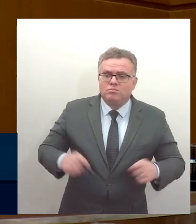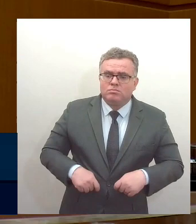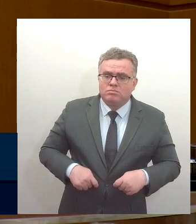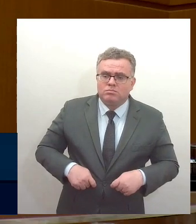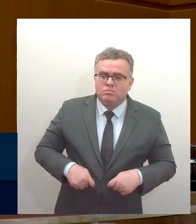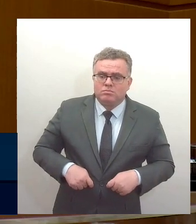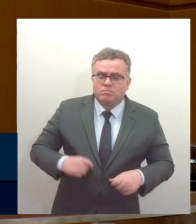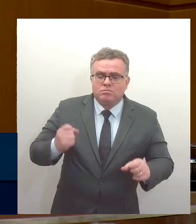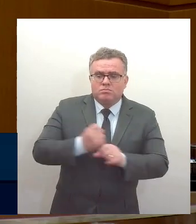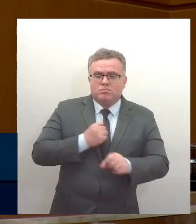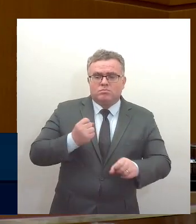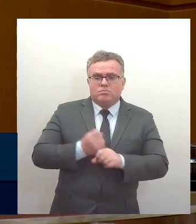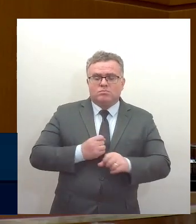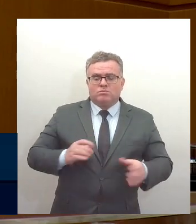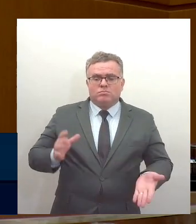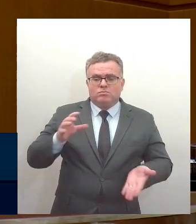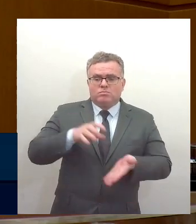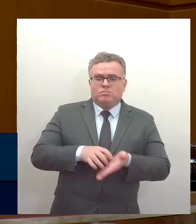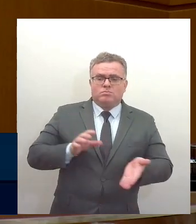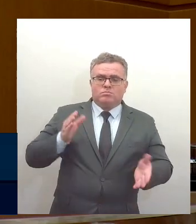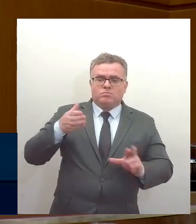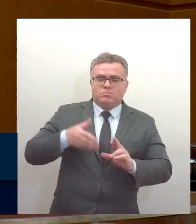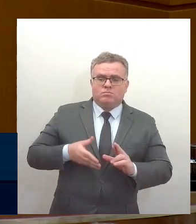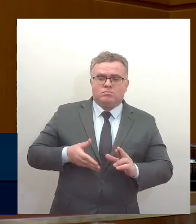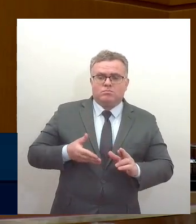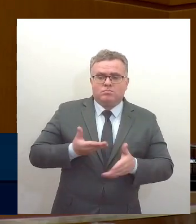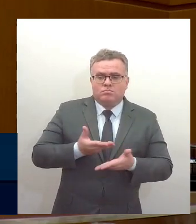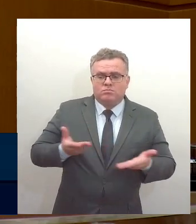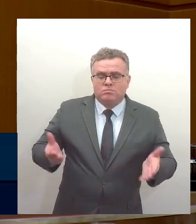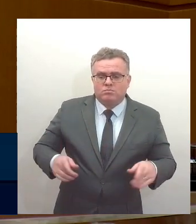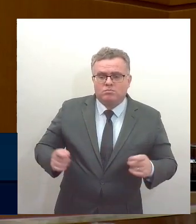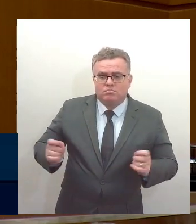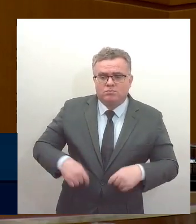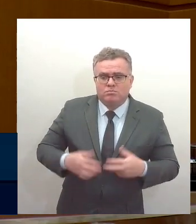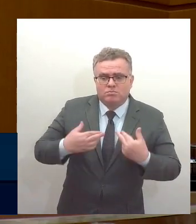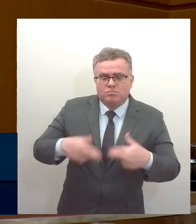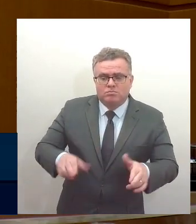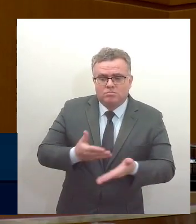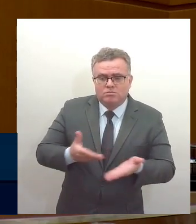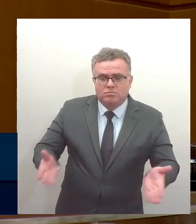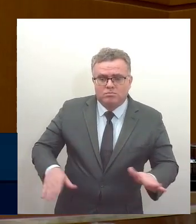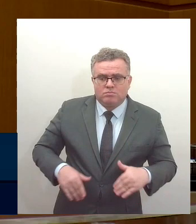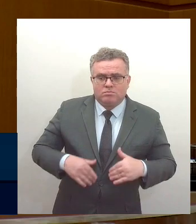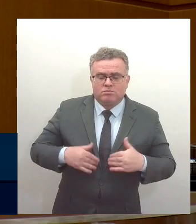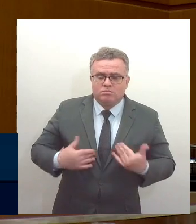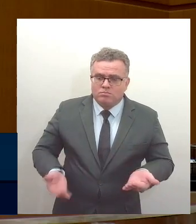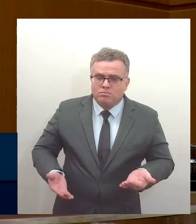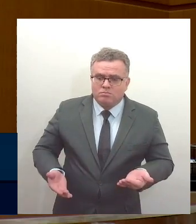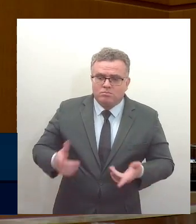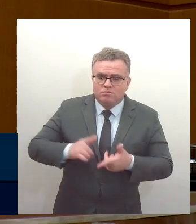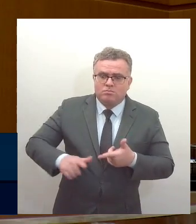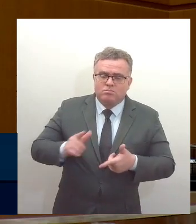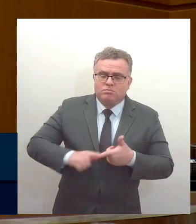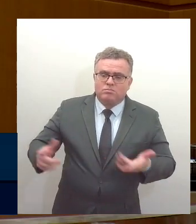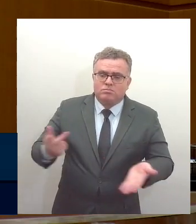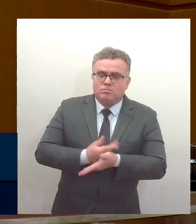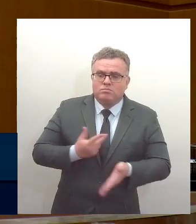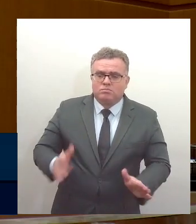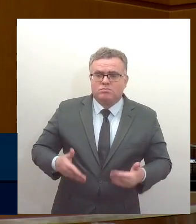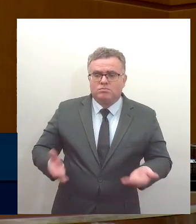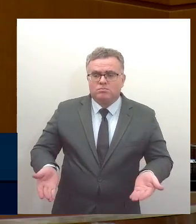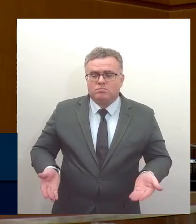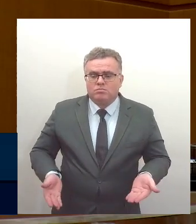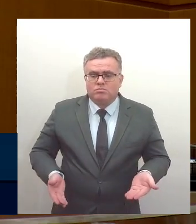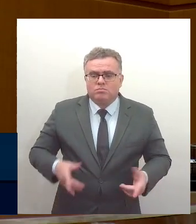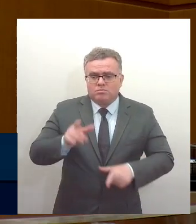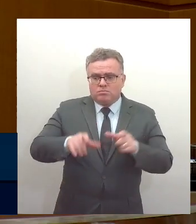espectro autista e resolve, que é um dos maiores problemas é esse, que as pessoas não têm condições de dar um tratamento digno a